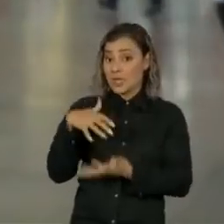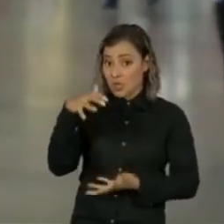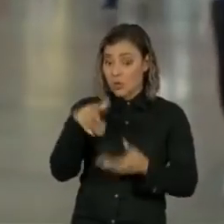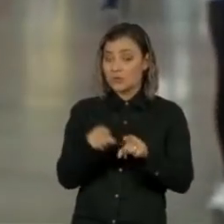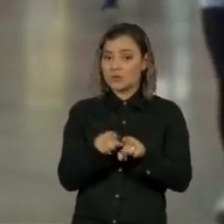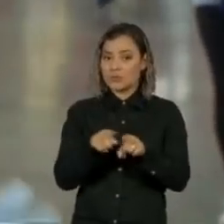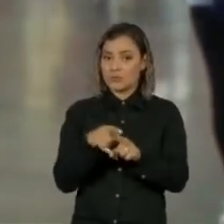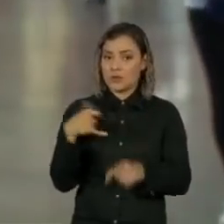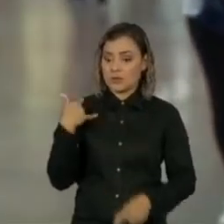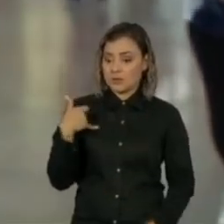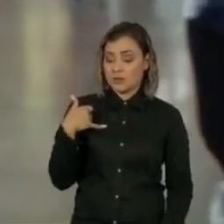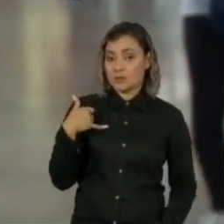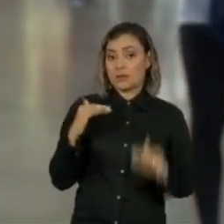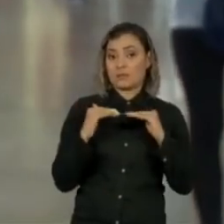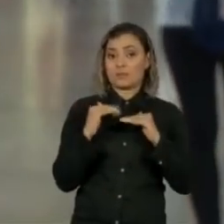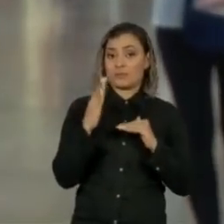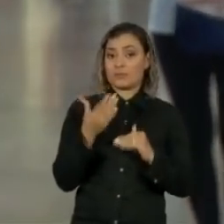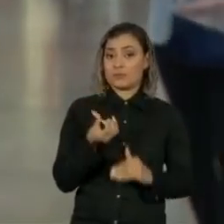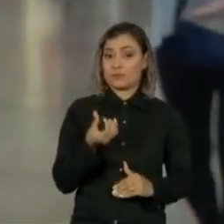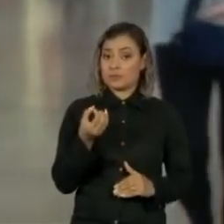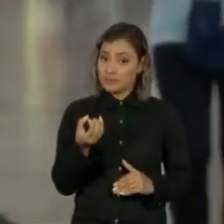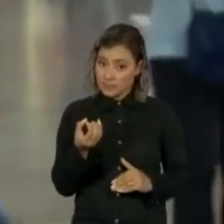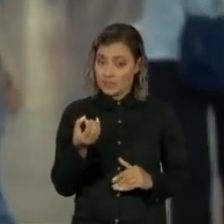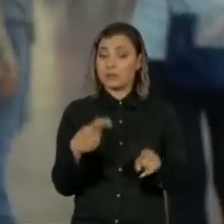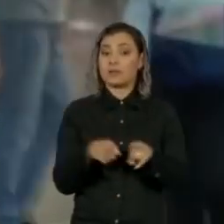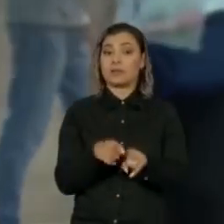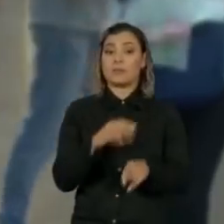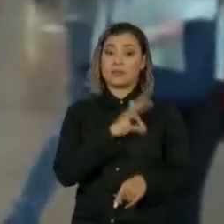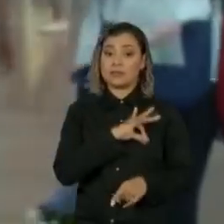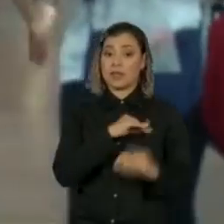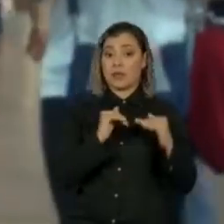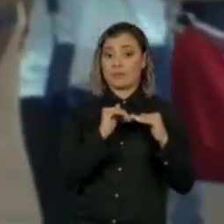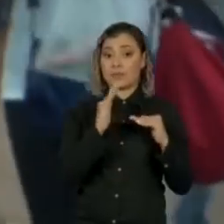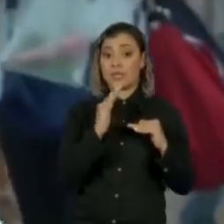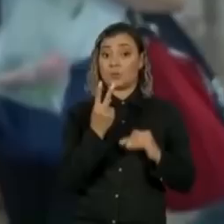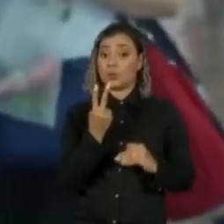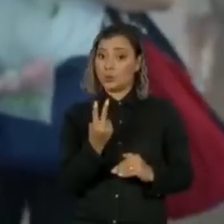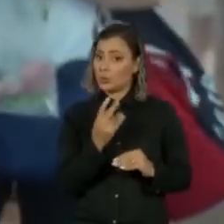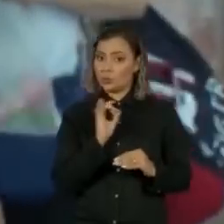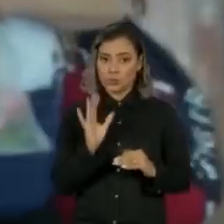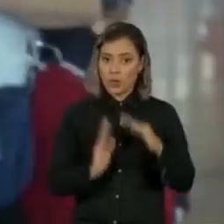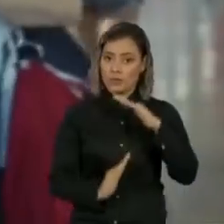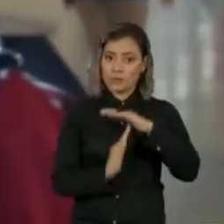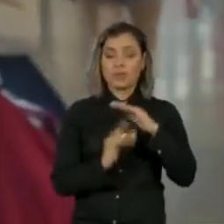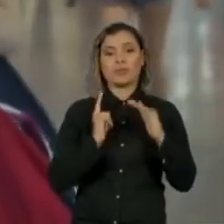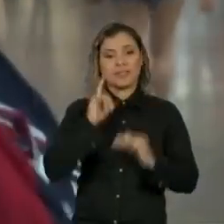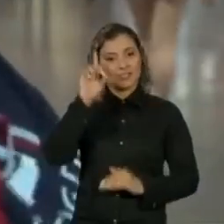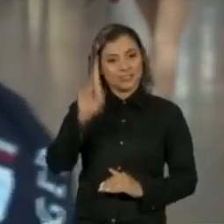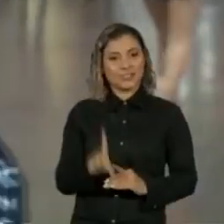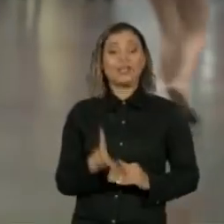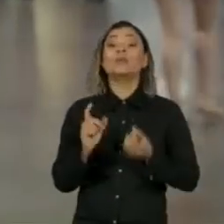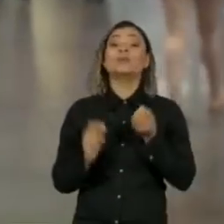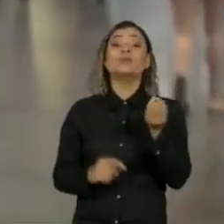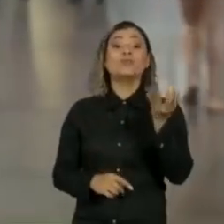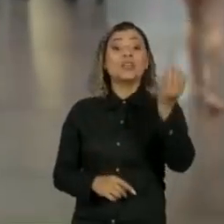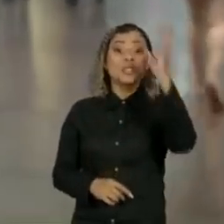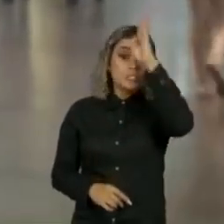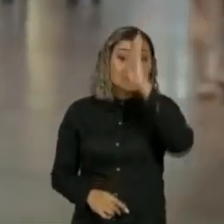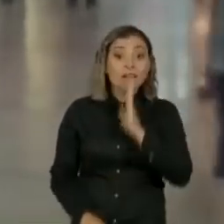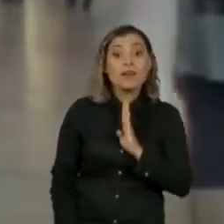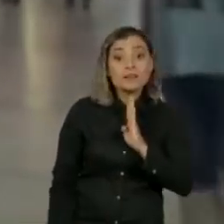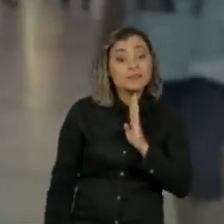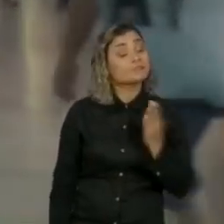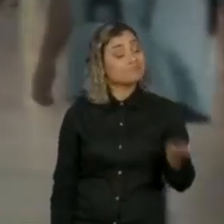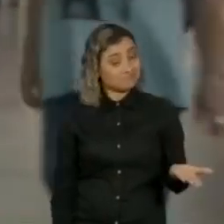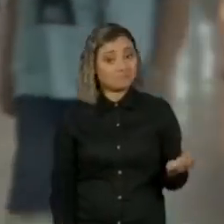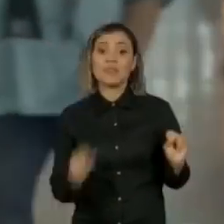com idade superior a 60 anos e renda de até 2 salários mínimos têm direito a viajar de graça.